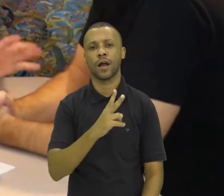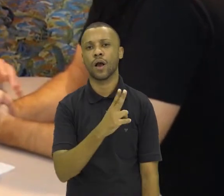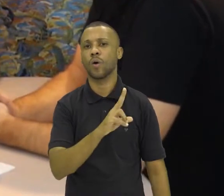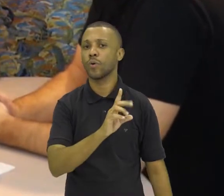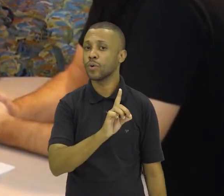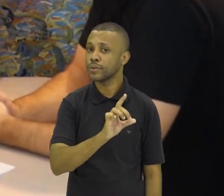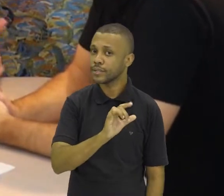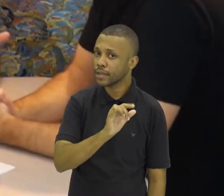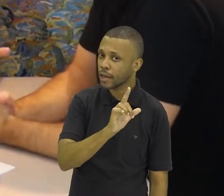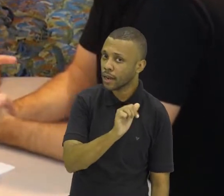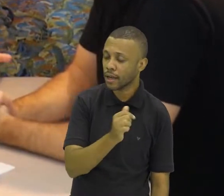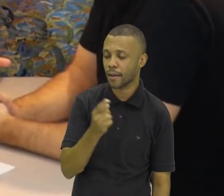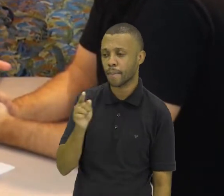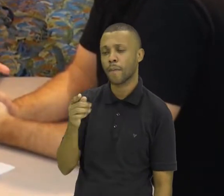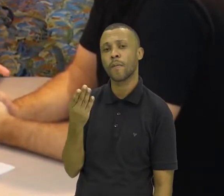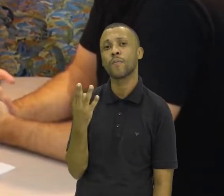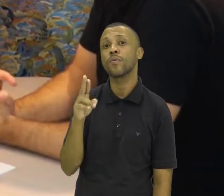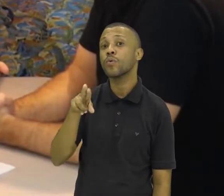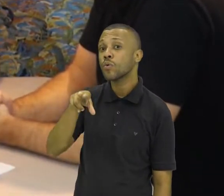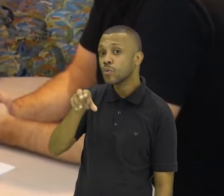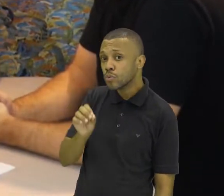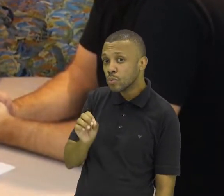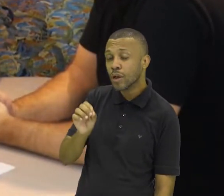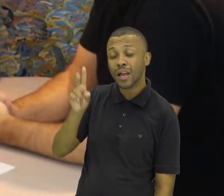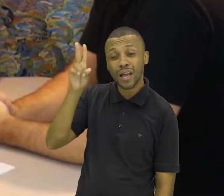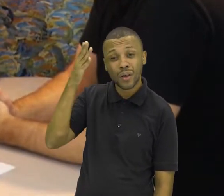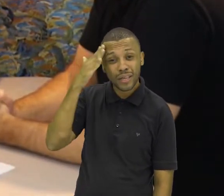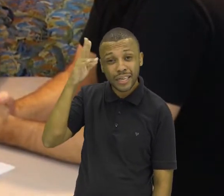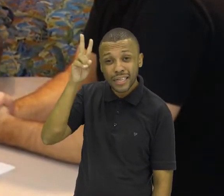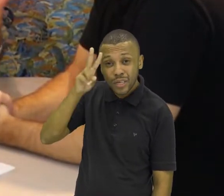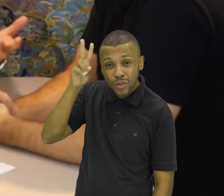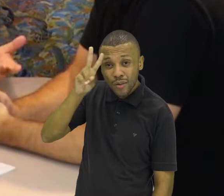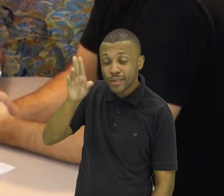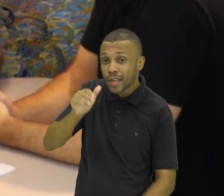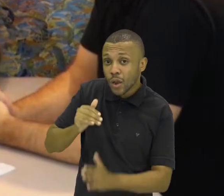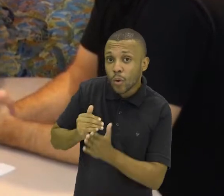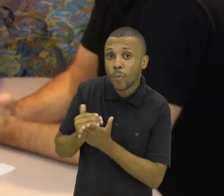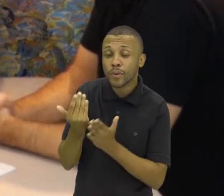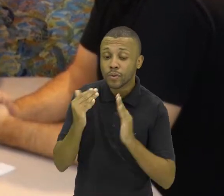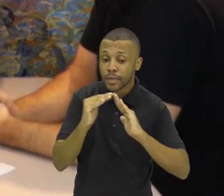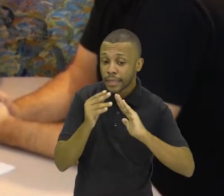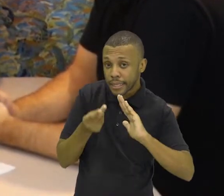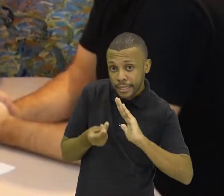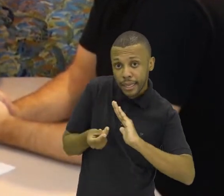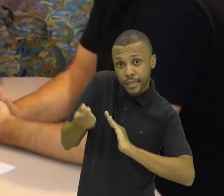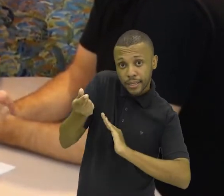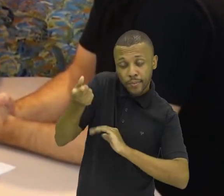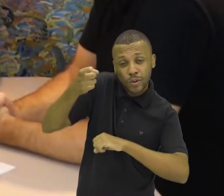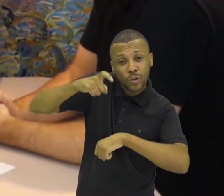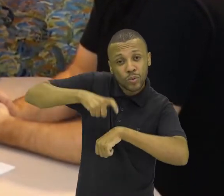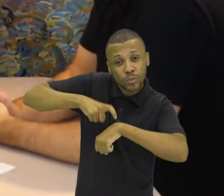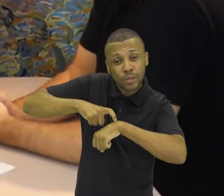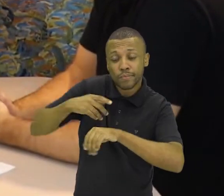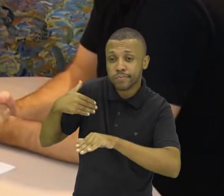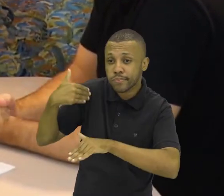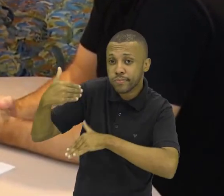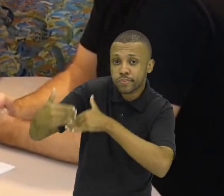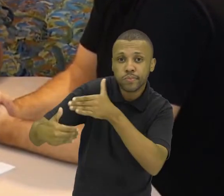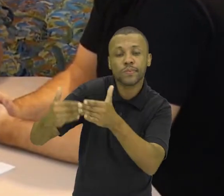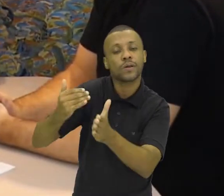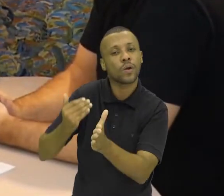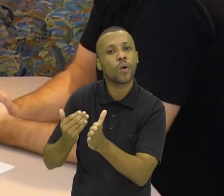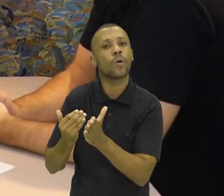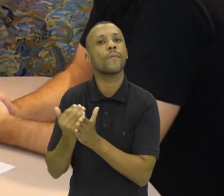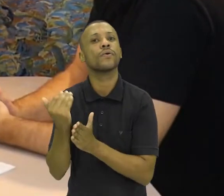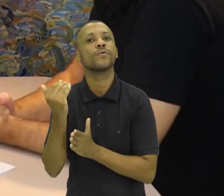Údila, Bruno, eu sei da história de que você começou a sair de casa depois de um certo tempo, tá?